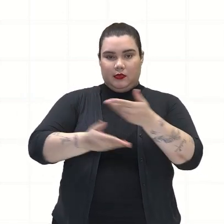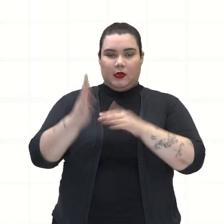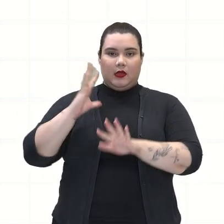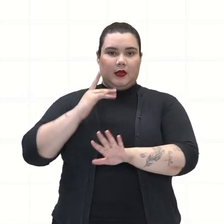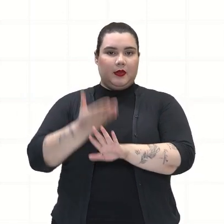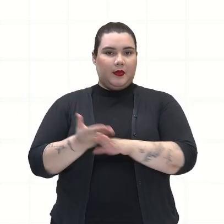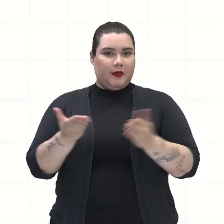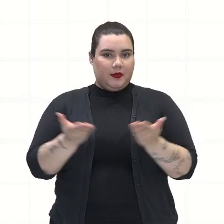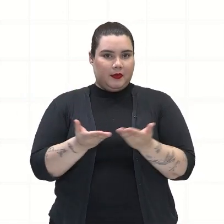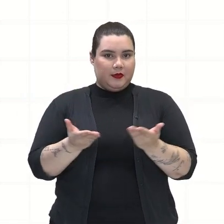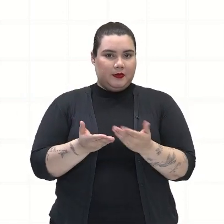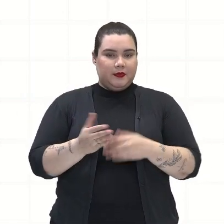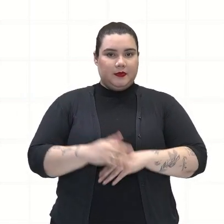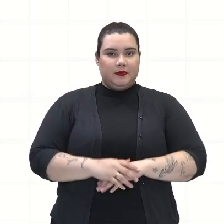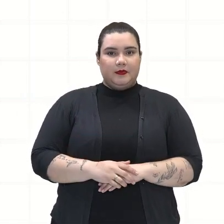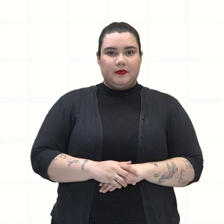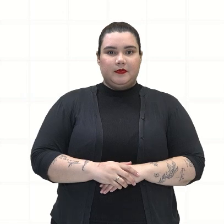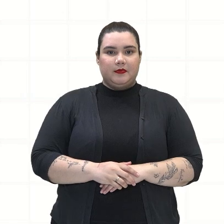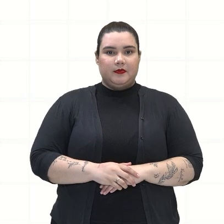hoje.